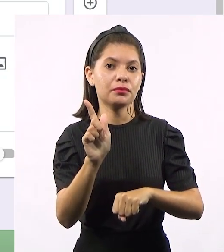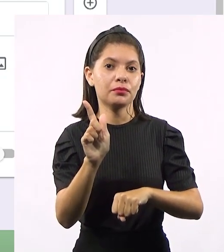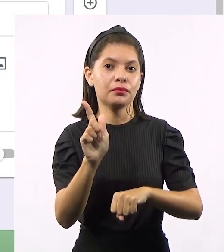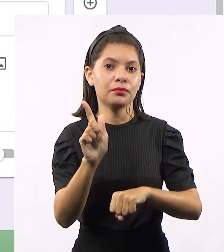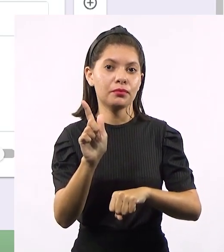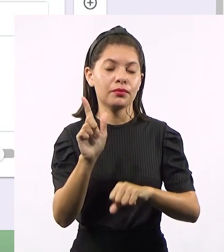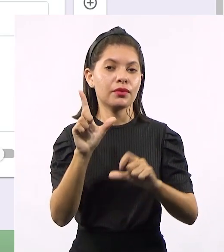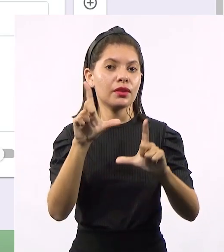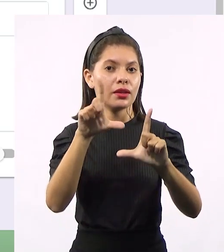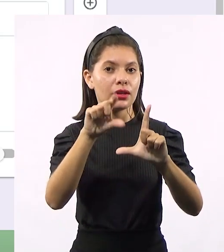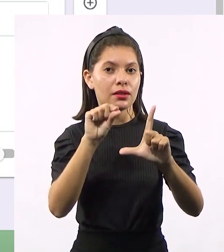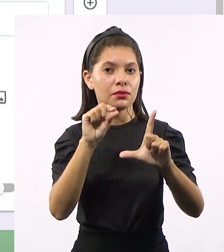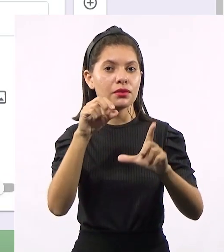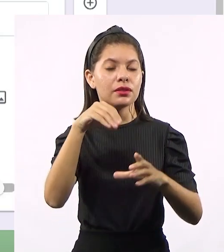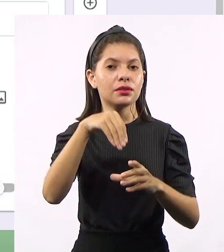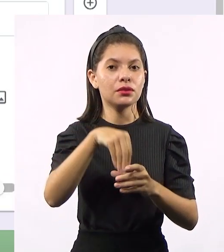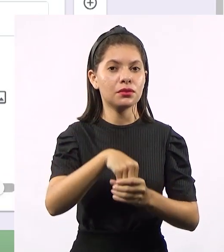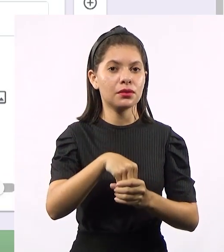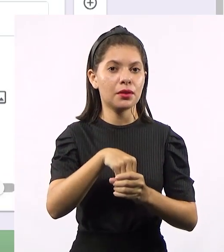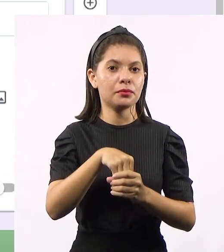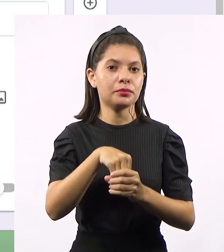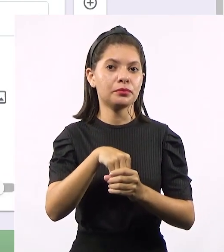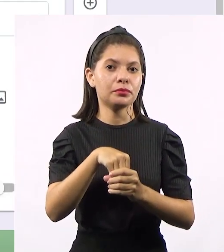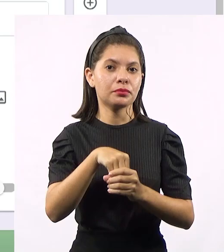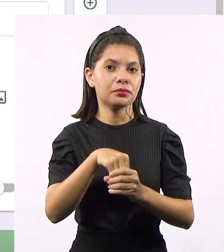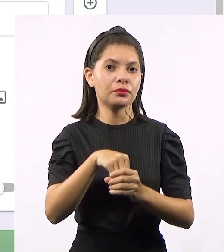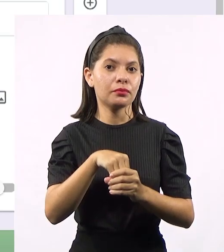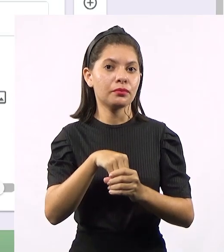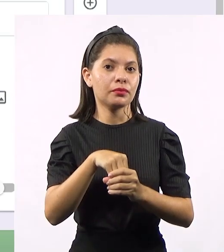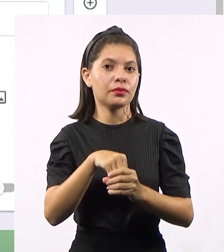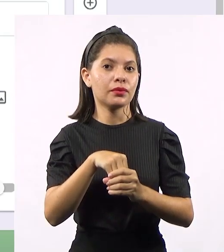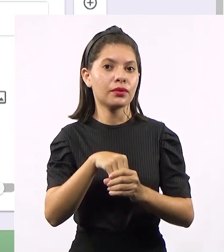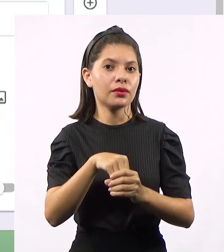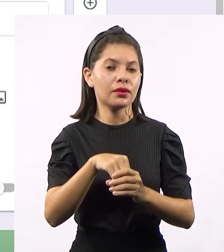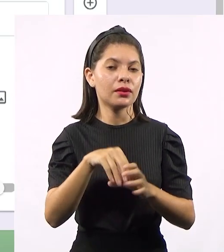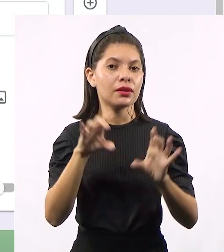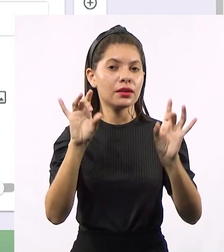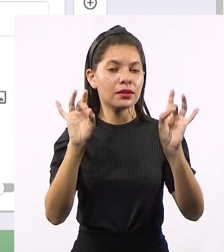Clico em adicionar a opção e colocar especialização.